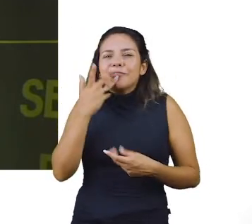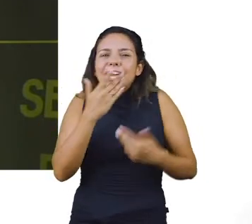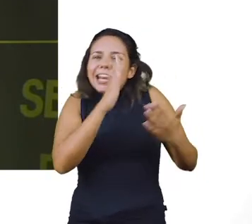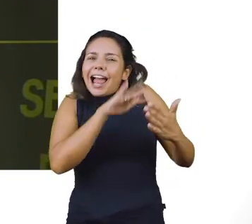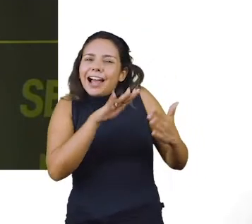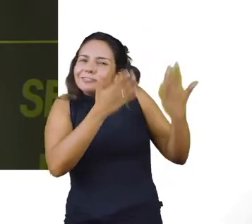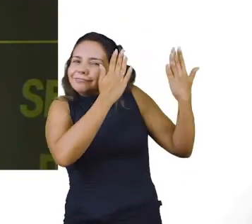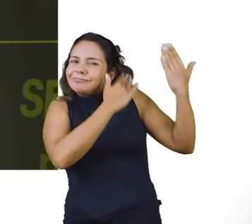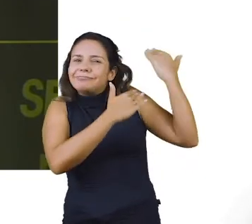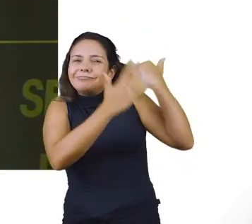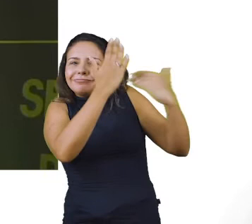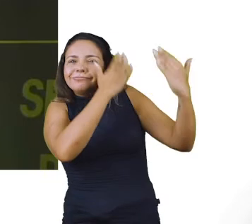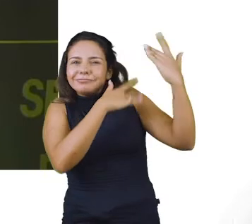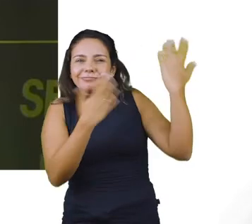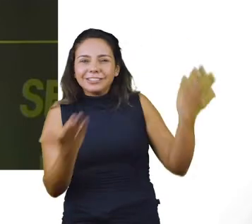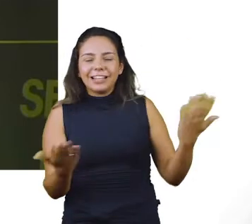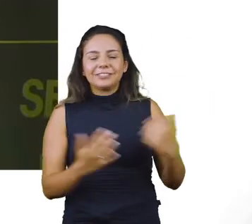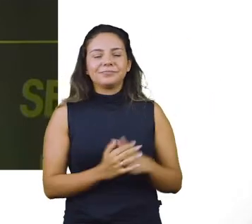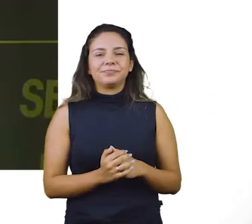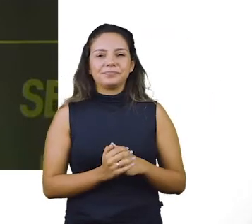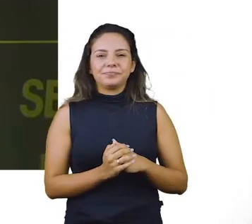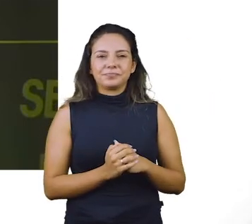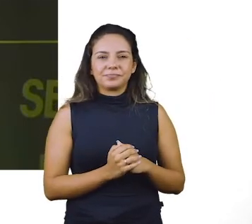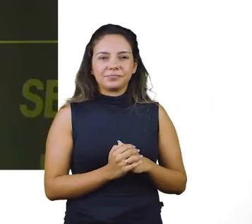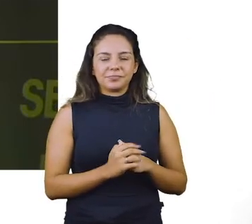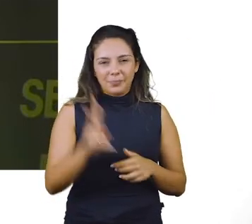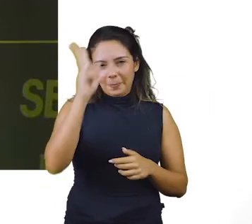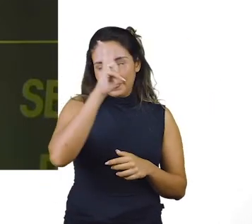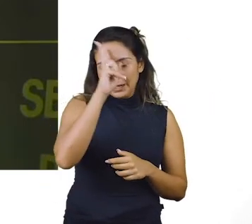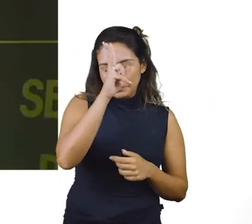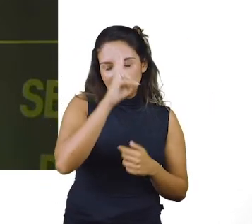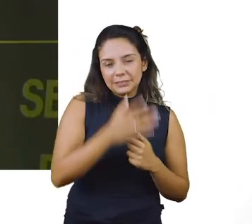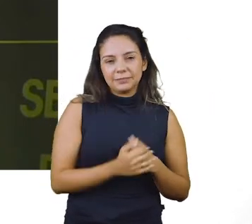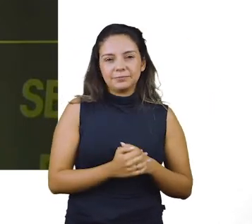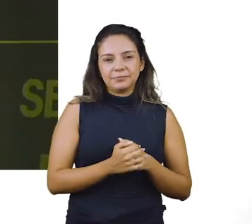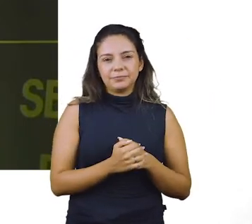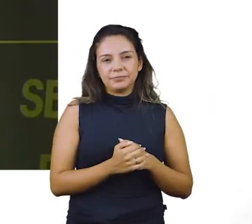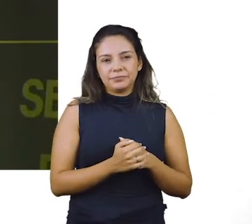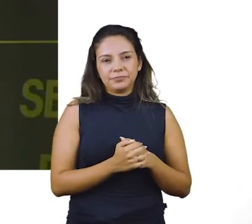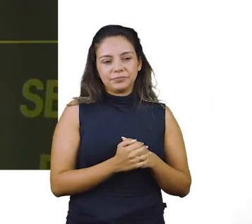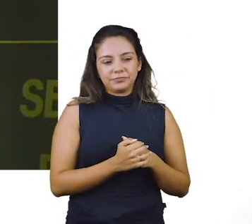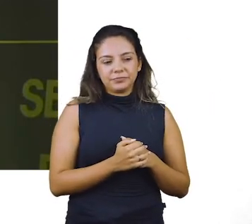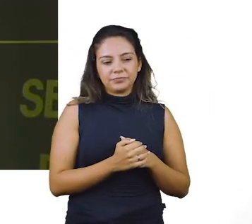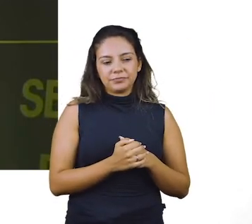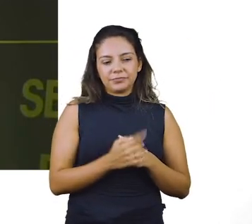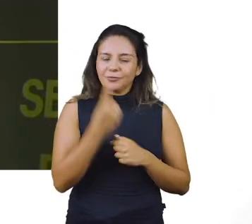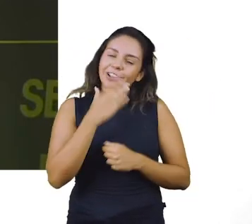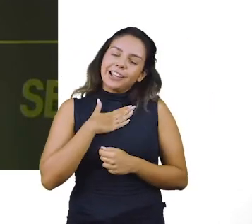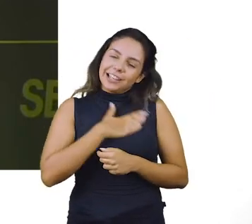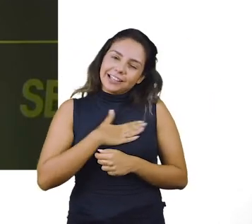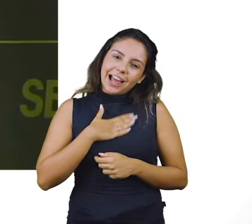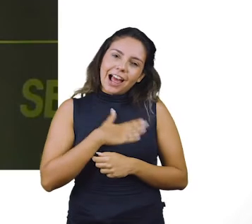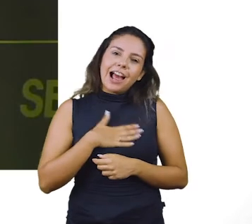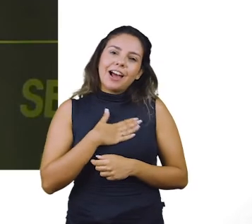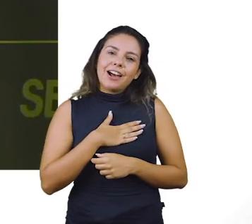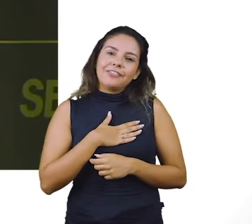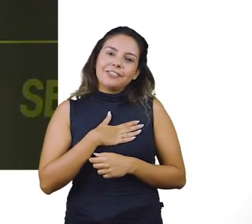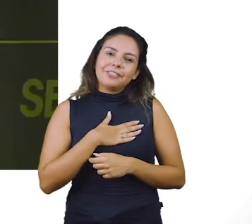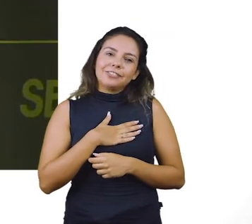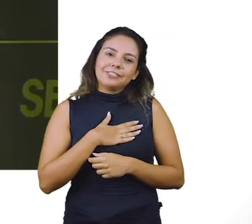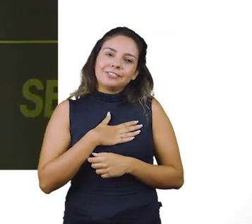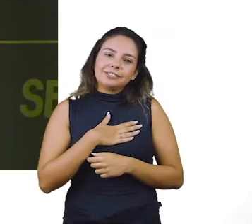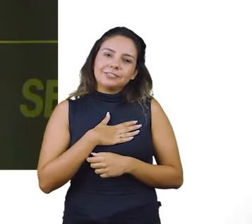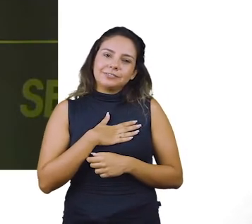Enfim, e aí ali uma coisa de lembrança, de reminiscência, como também uma coisa agradável, palpável, que é ter